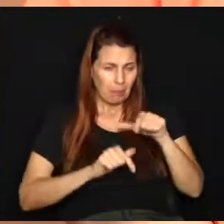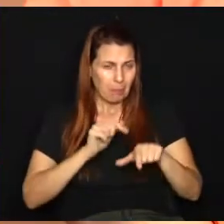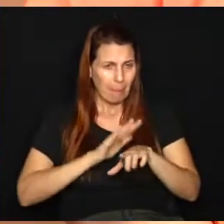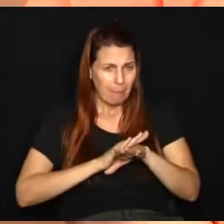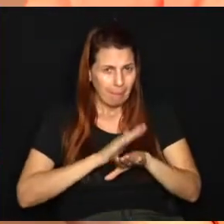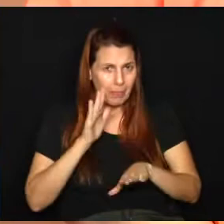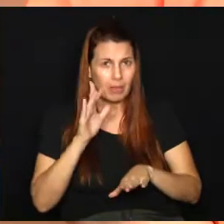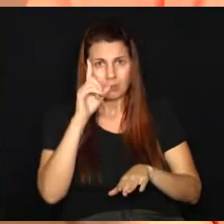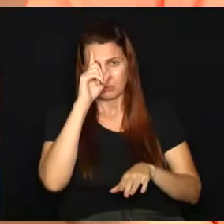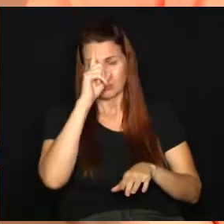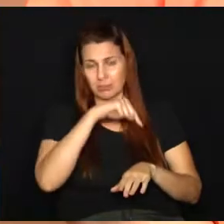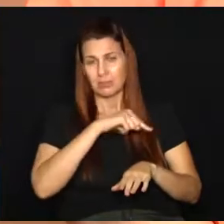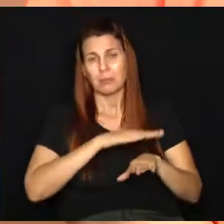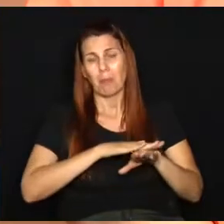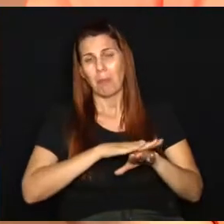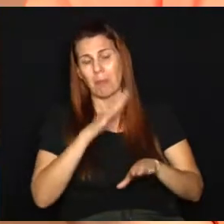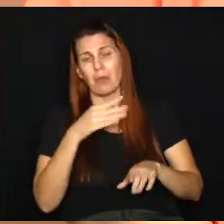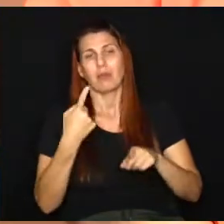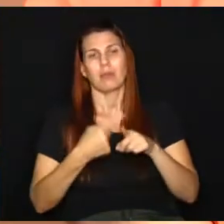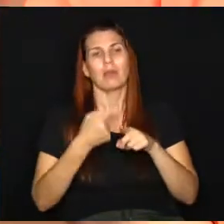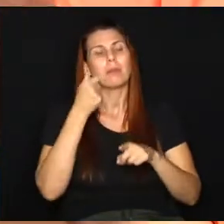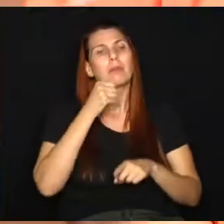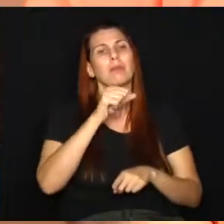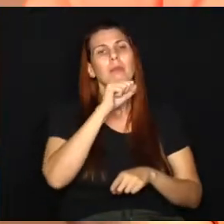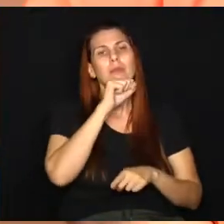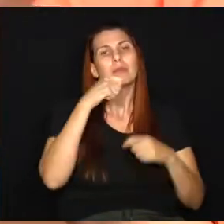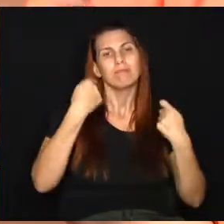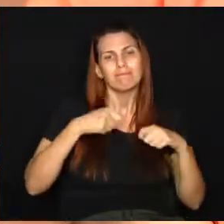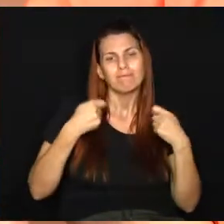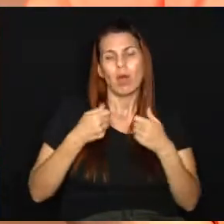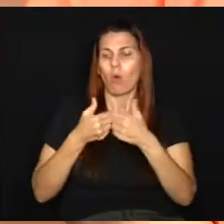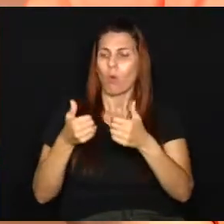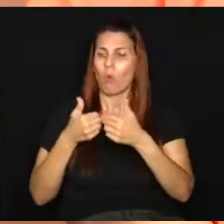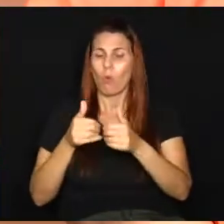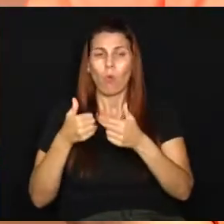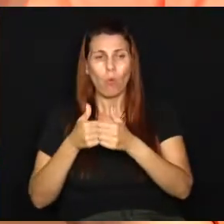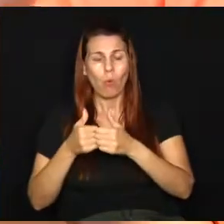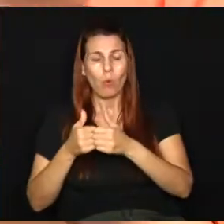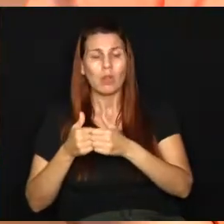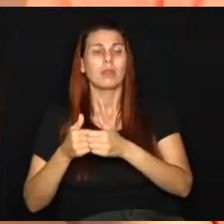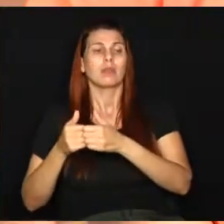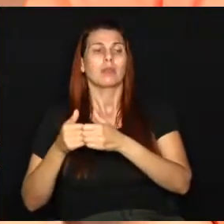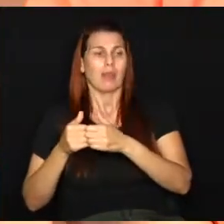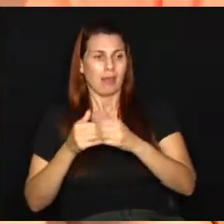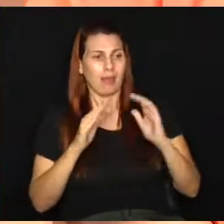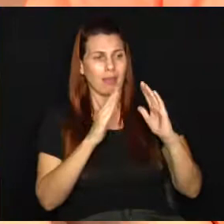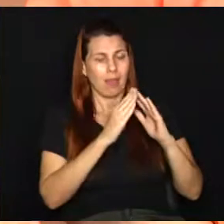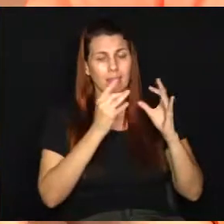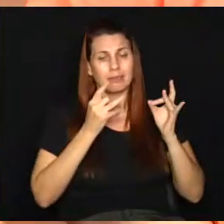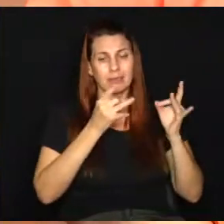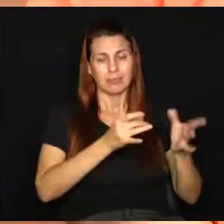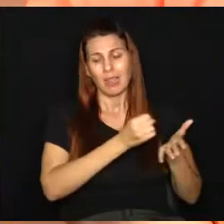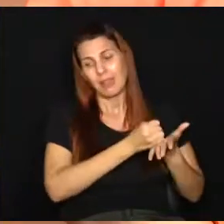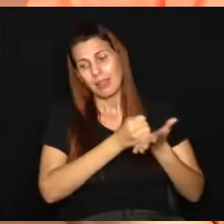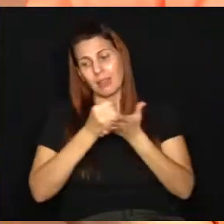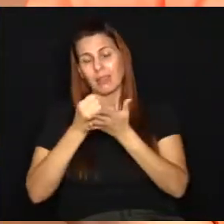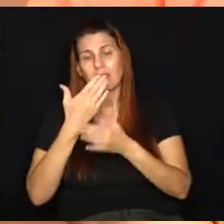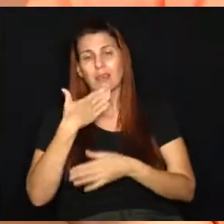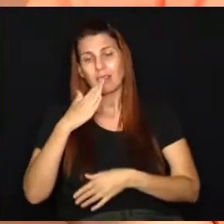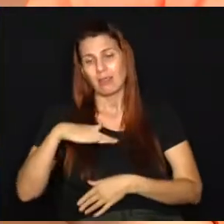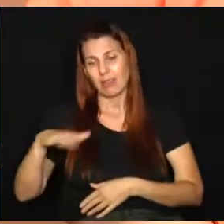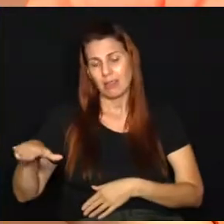mais dificuldade, porque é a mãe que tem que sair, pegar um ônibus, sair das suas casas, tendo que levar a criança